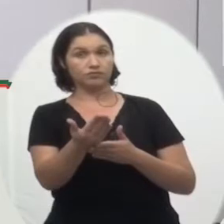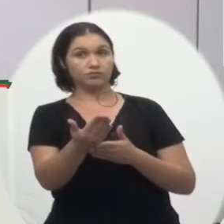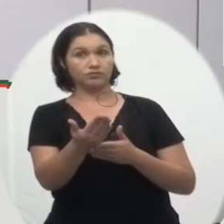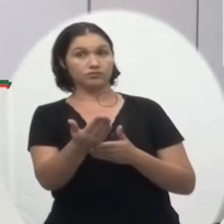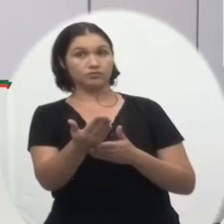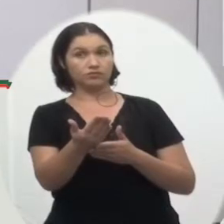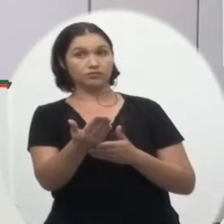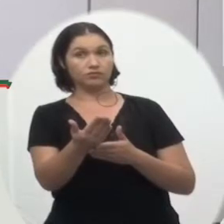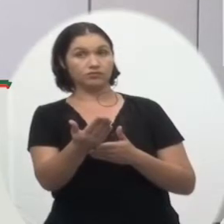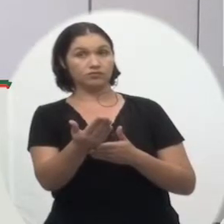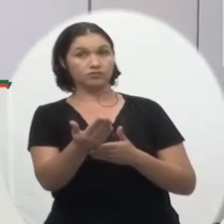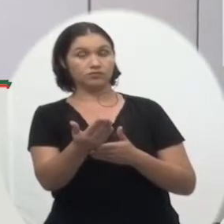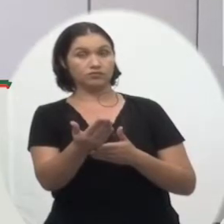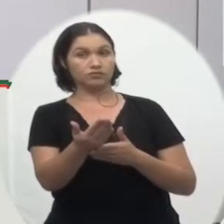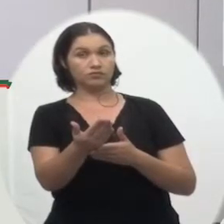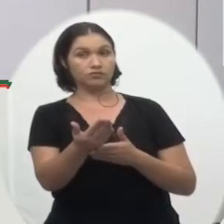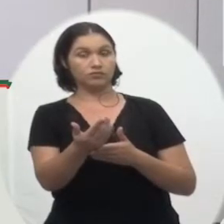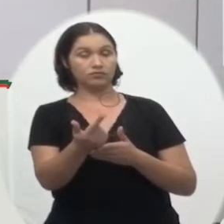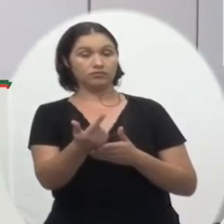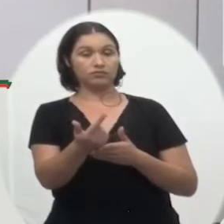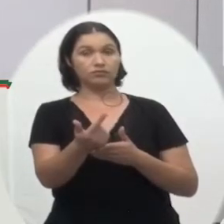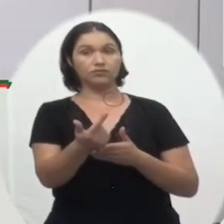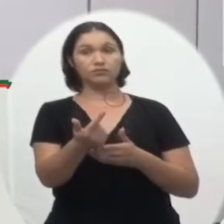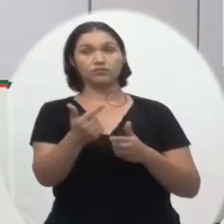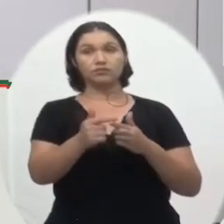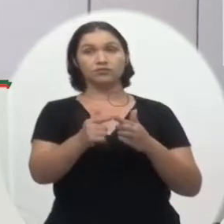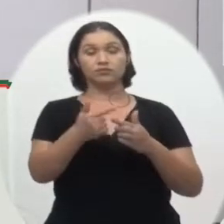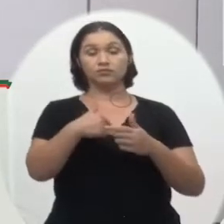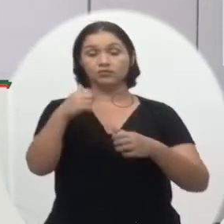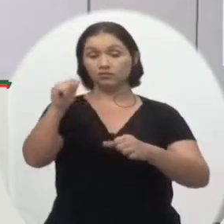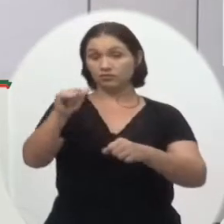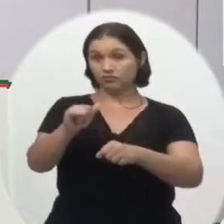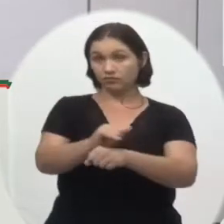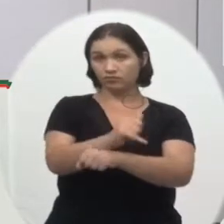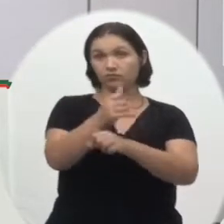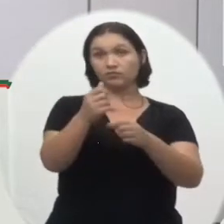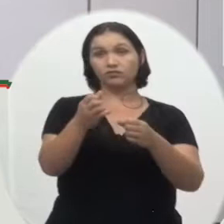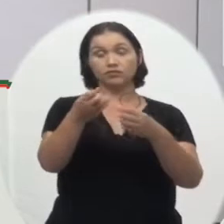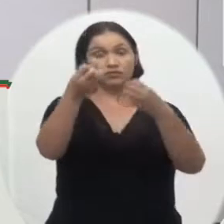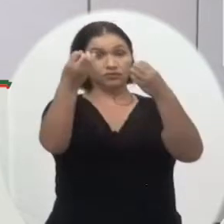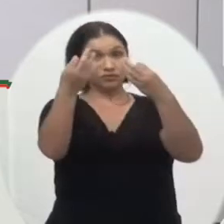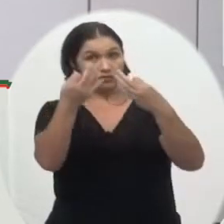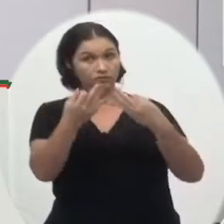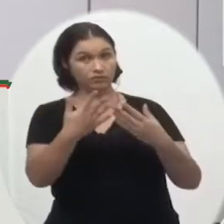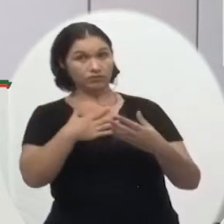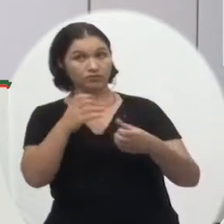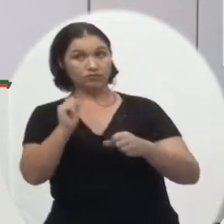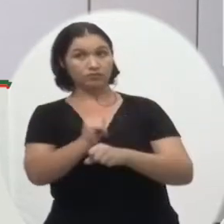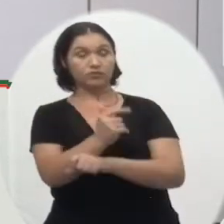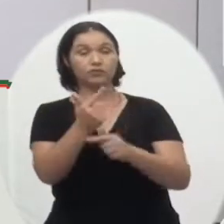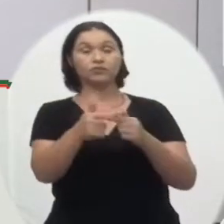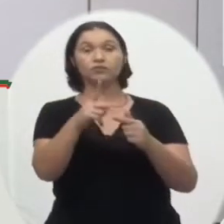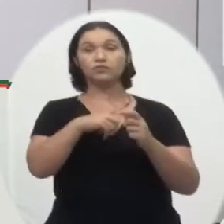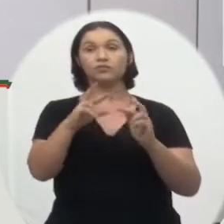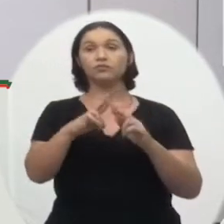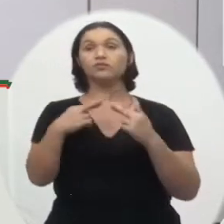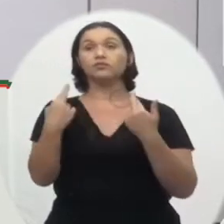que irei me ausentar da sessão para compromisso político na prefeitura com o prefeito municipal, reunião